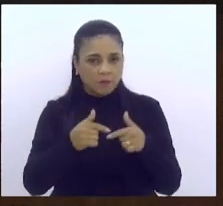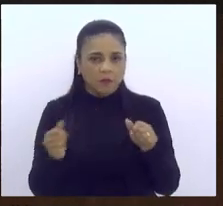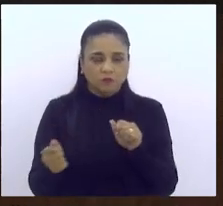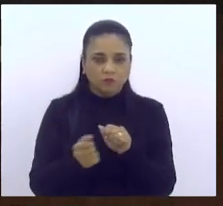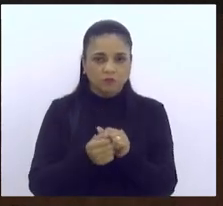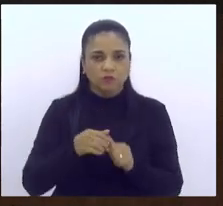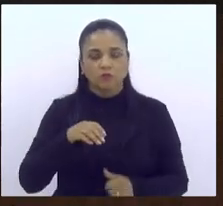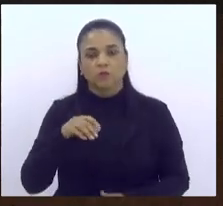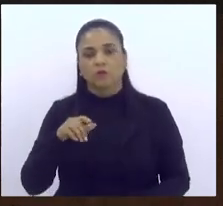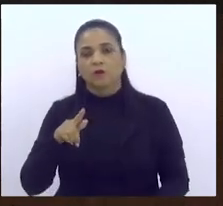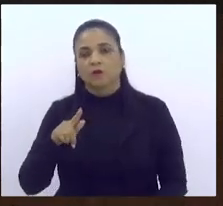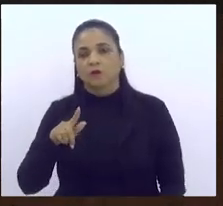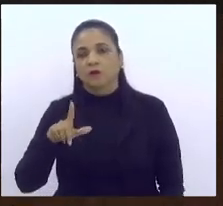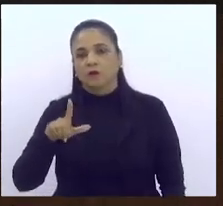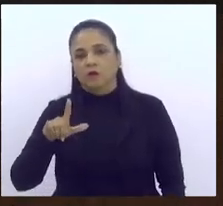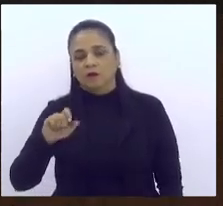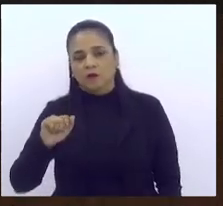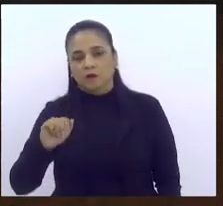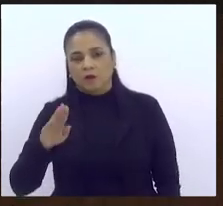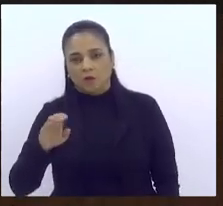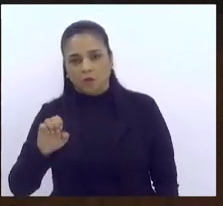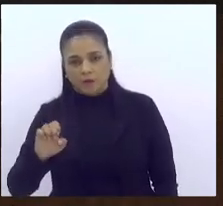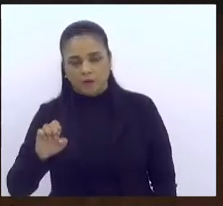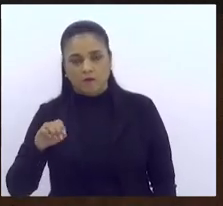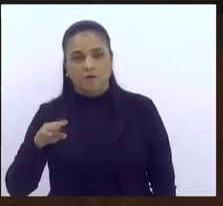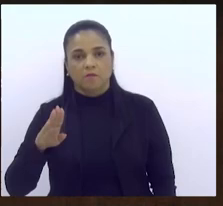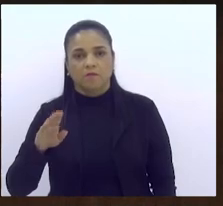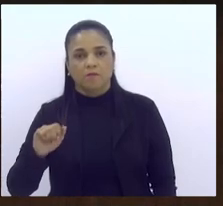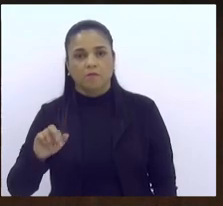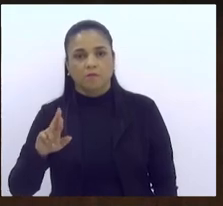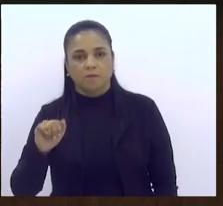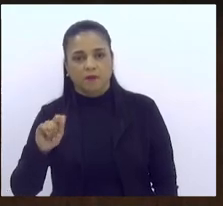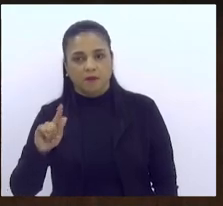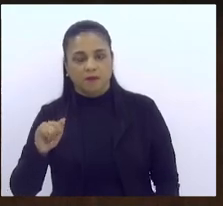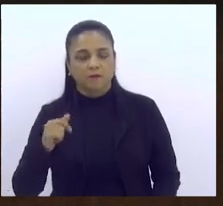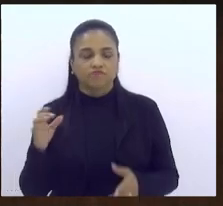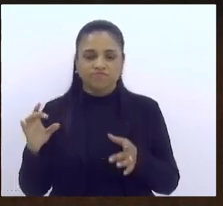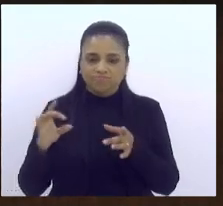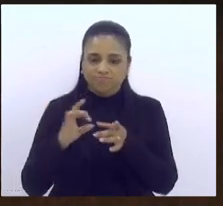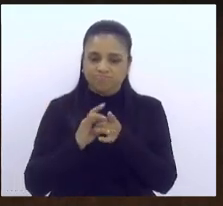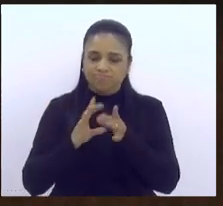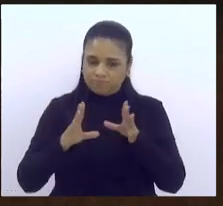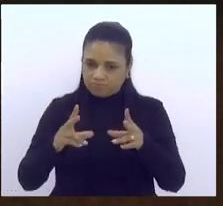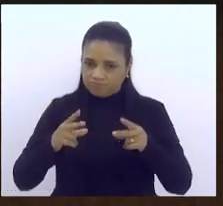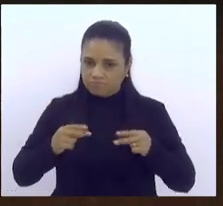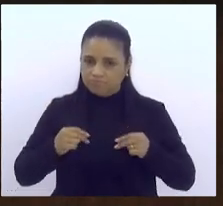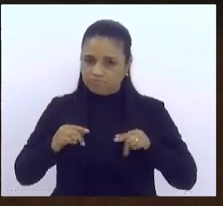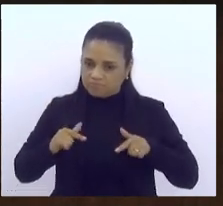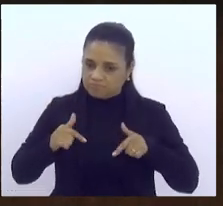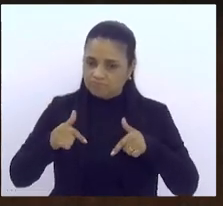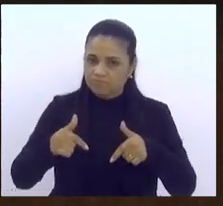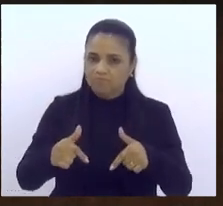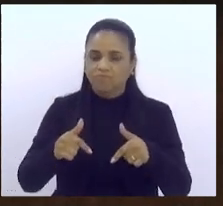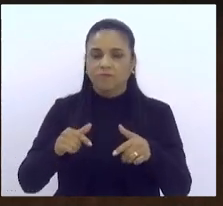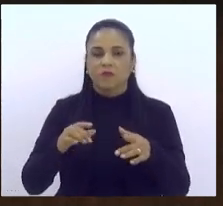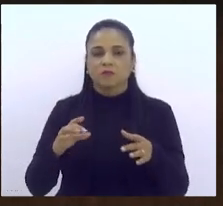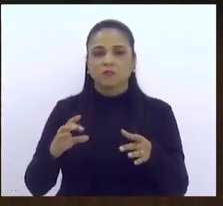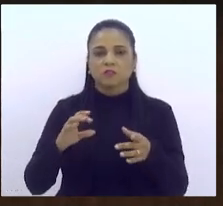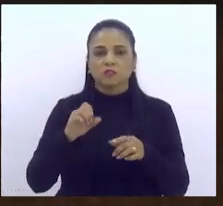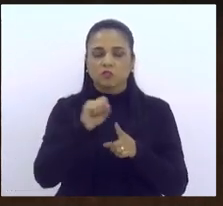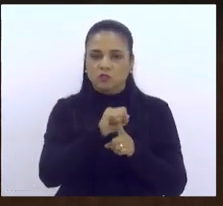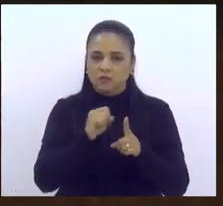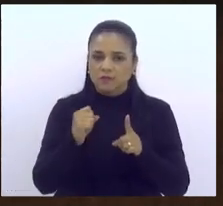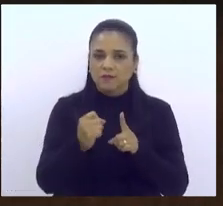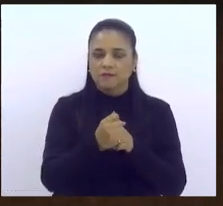relação muito extensa e militante dentro da nossa corrente, Movimento Esquerda Socialista, da qual a Sâmia faz